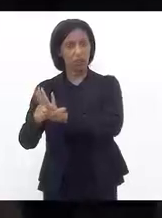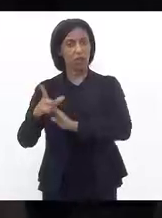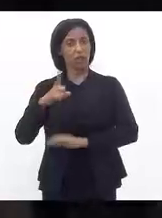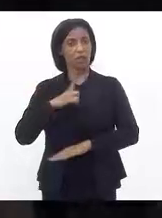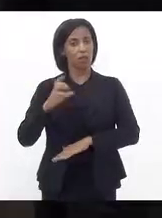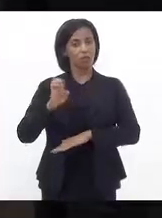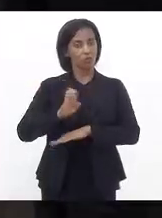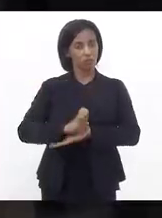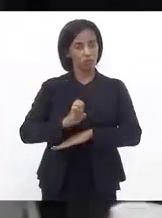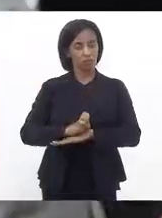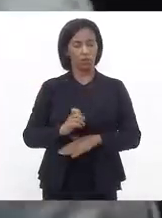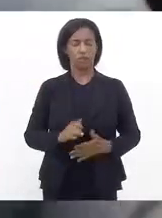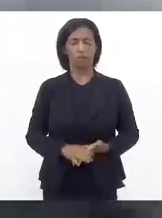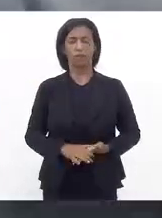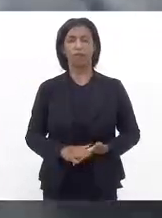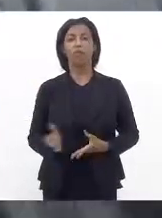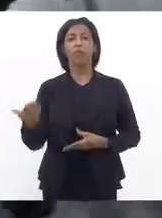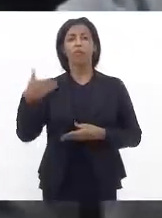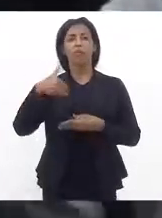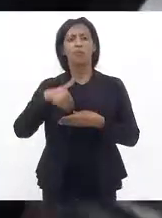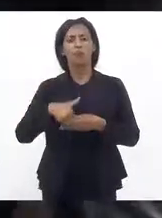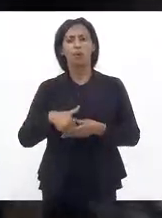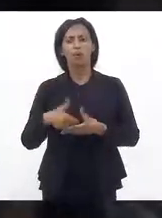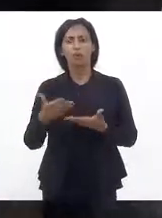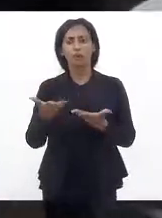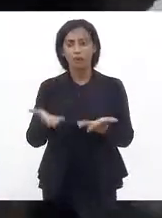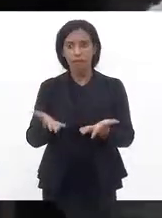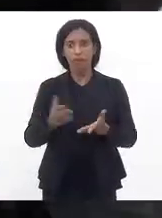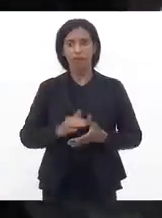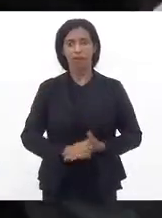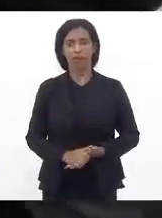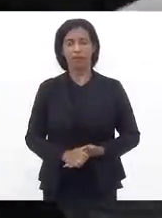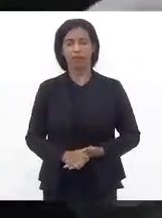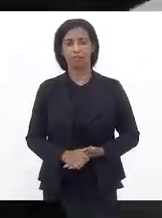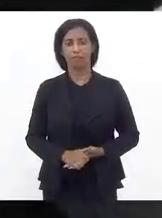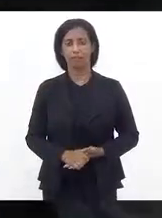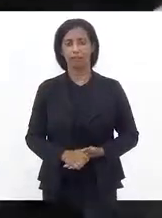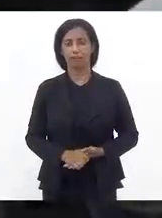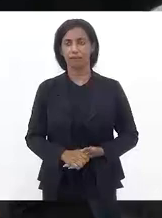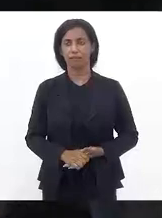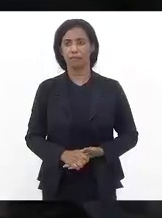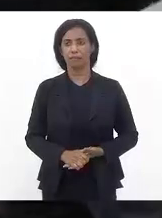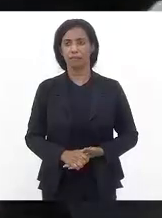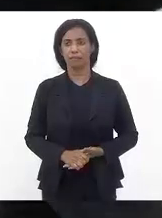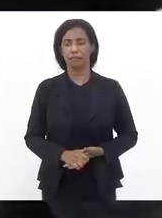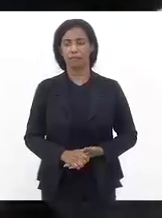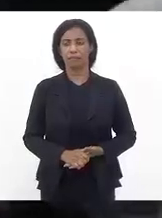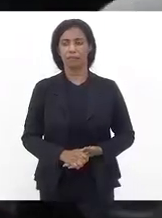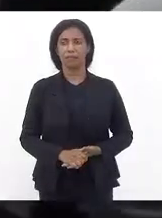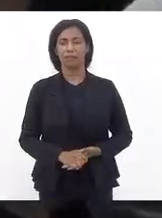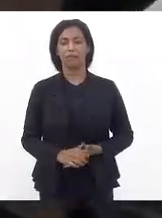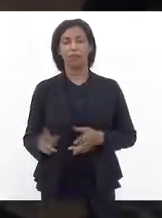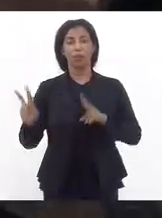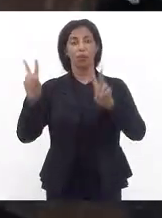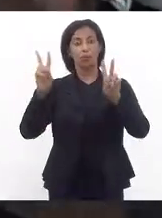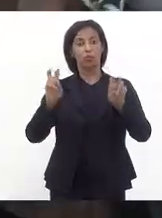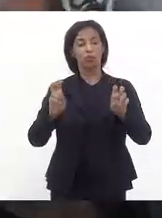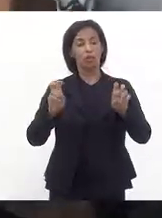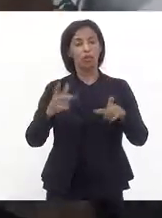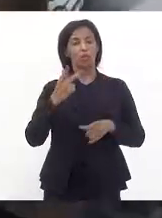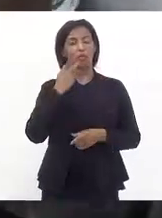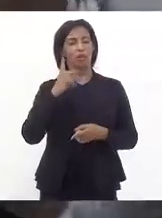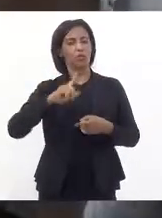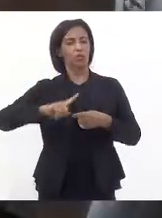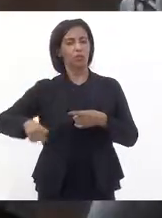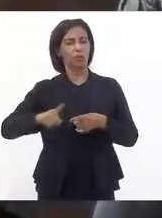o estado brasileiro voto de vossa excelência e deputada Então vou te falar a matéria ela fala sobre a proibição